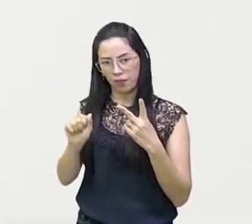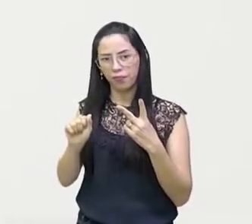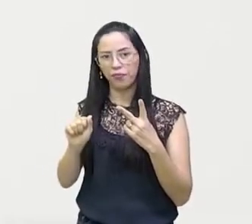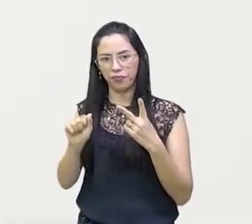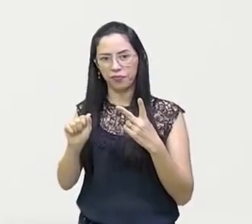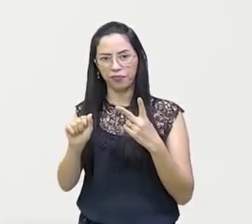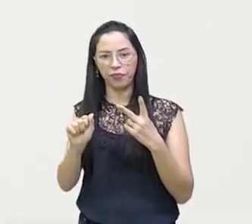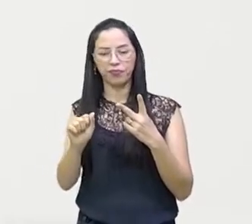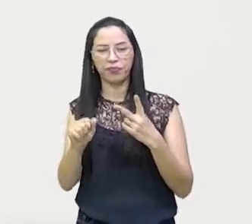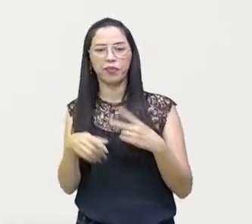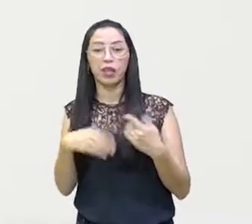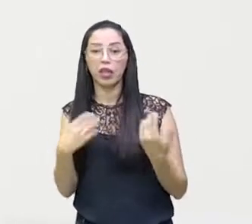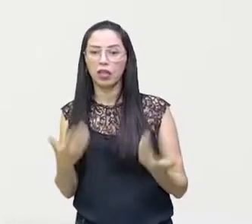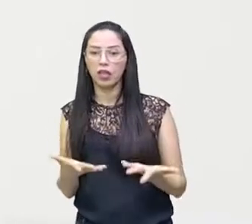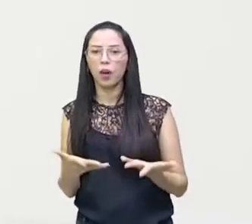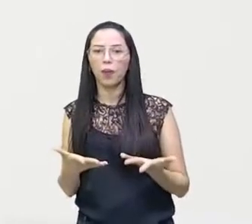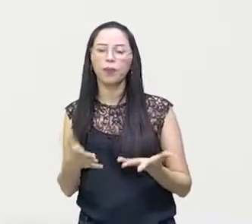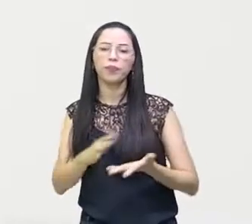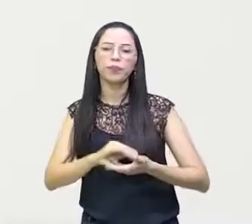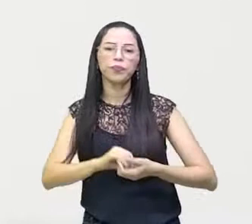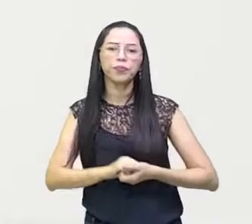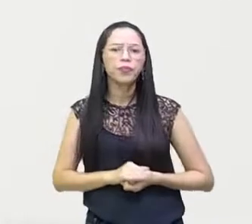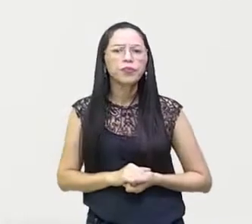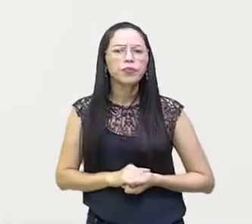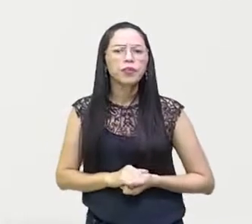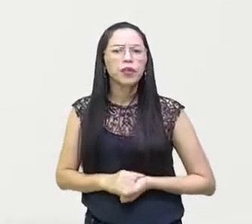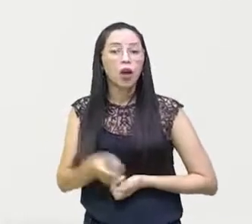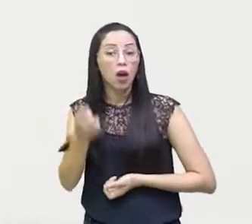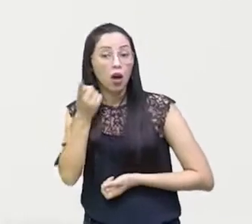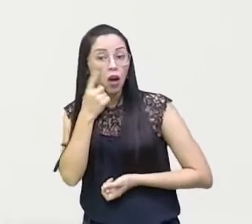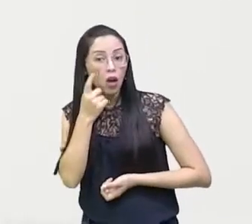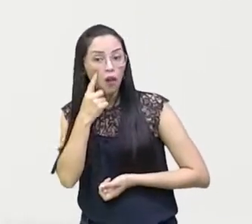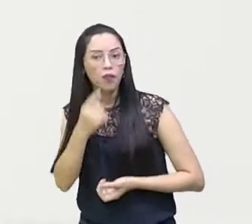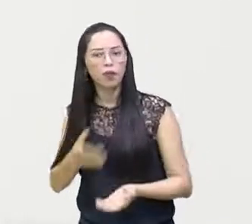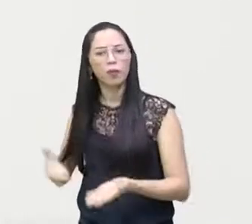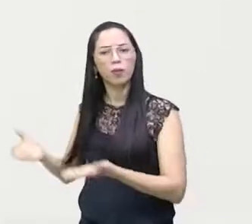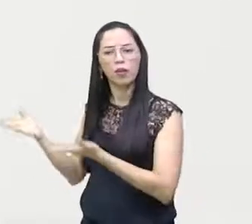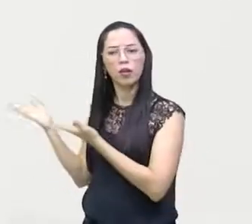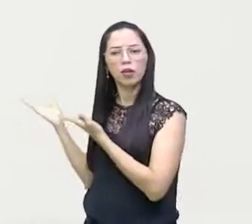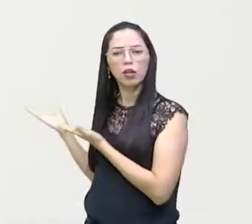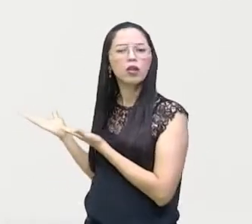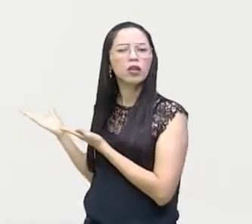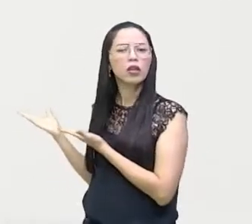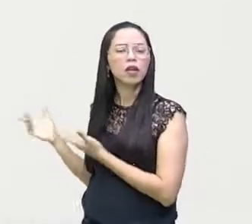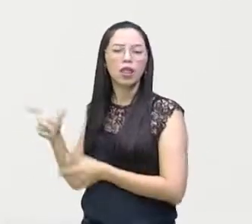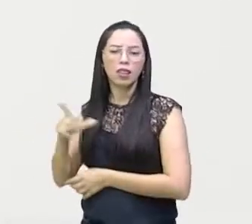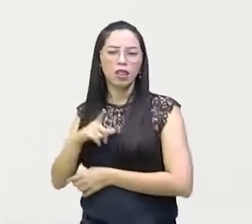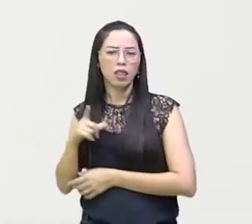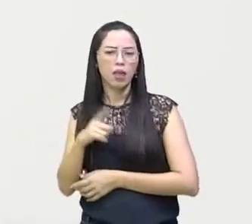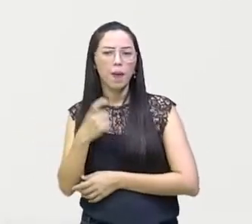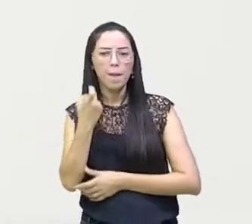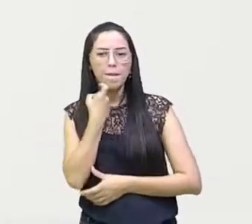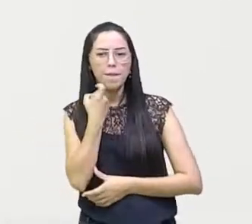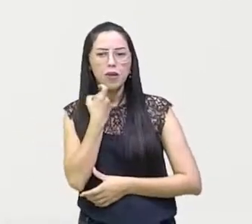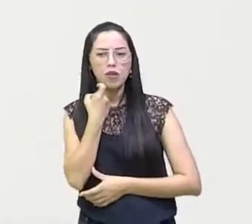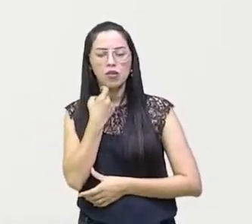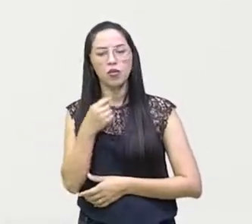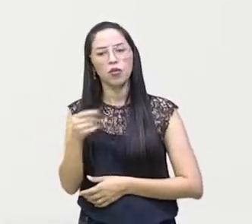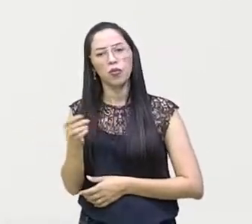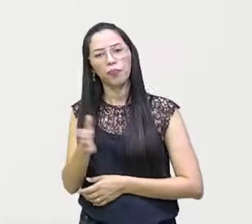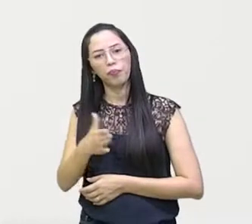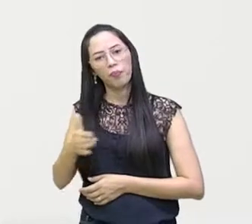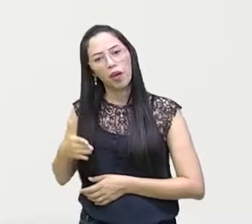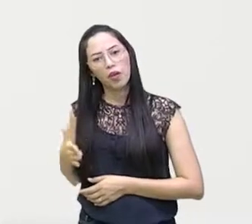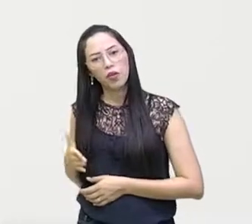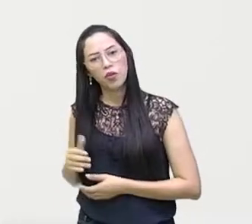corpo. Então, como nós vemos aqui, existe a do peixe, né? Que é